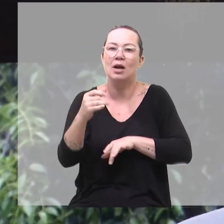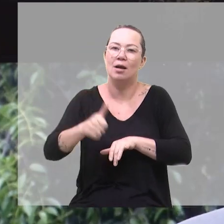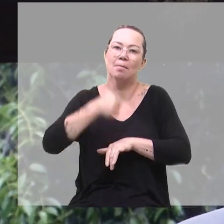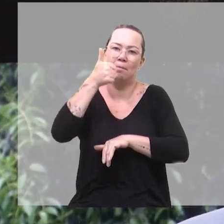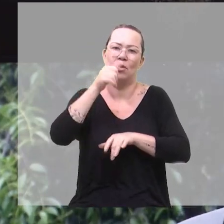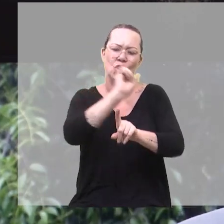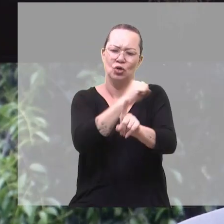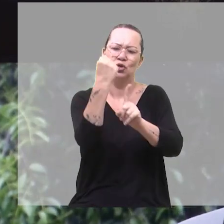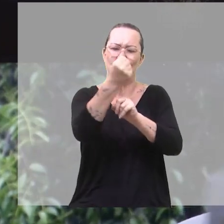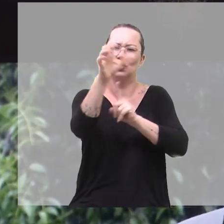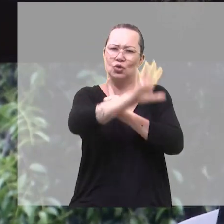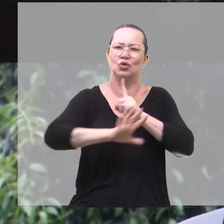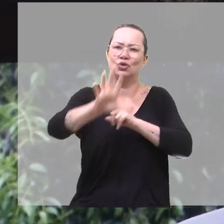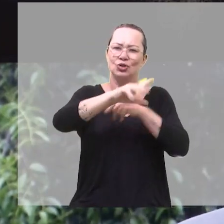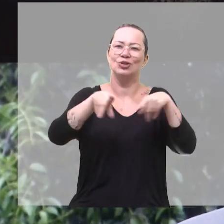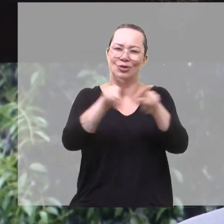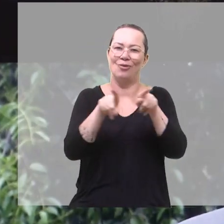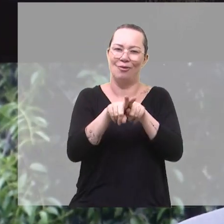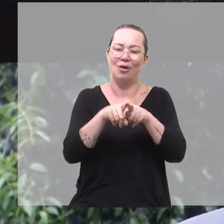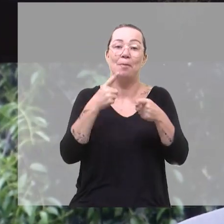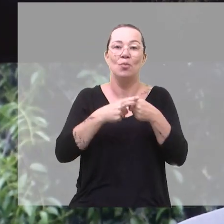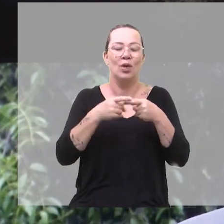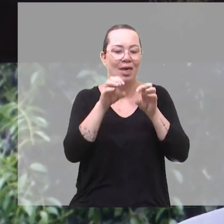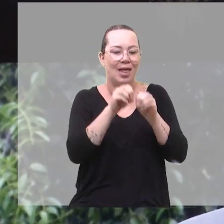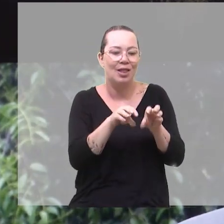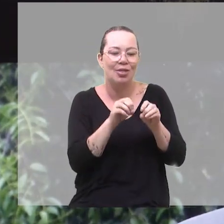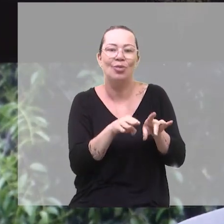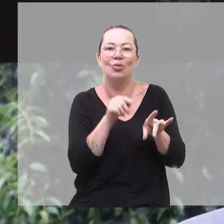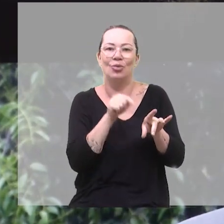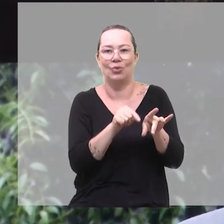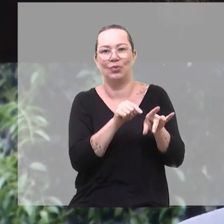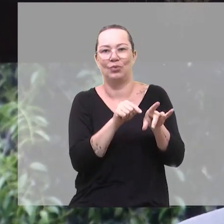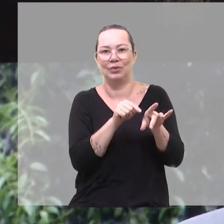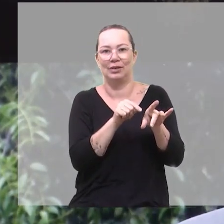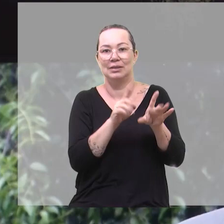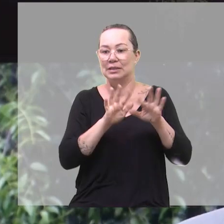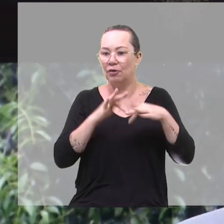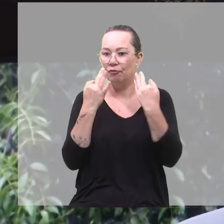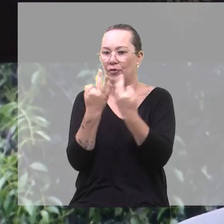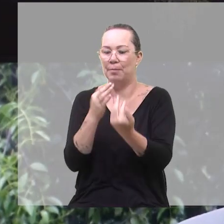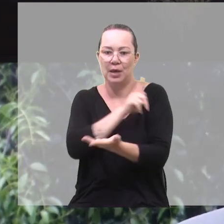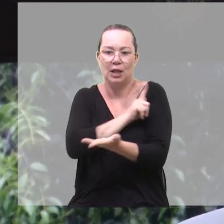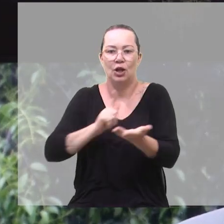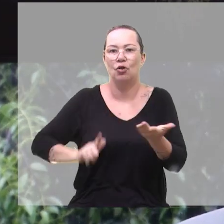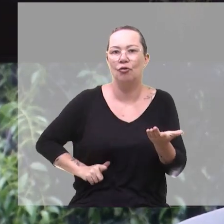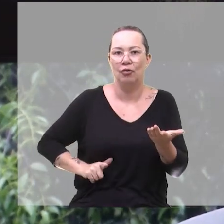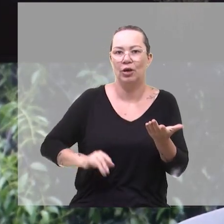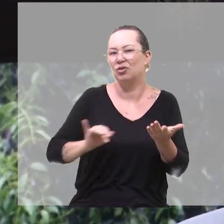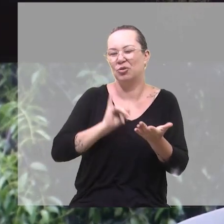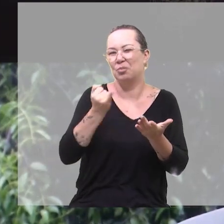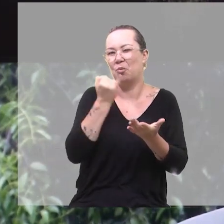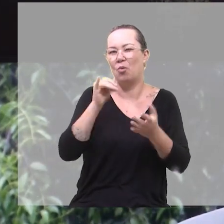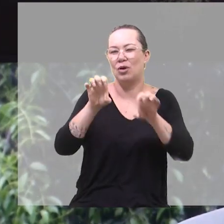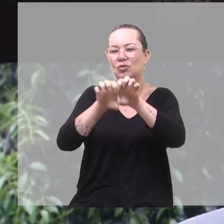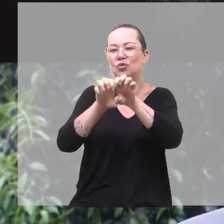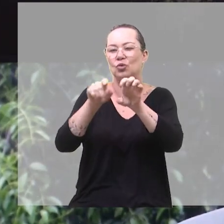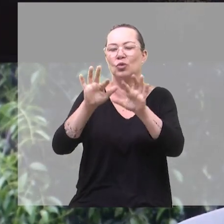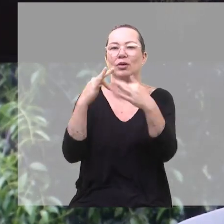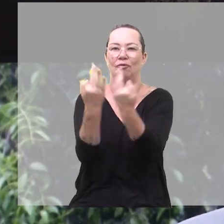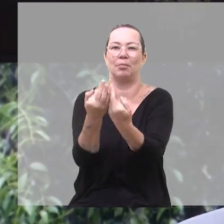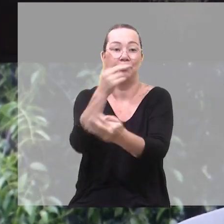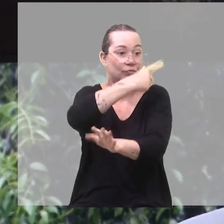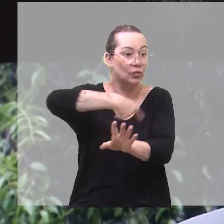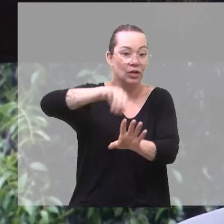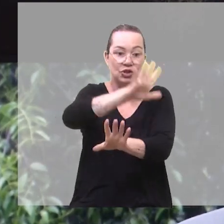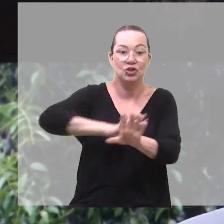melhor, né? E a sociedade como um todo, como bem disse a Nath, porque na educação é Estado e família, independente da estrutura que a família